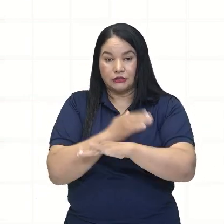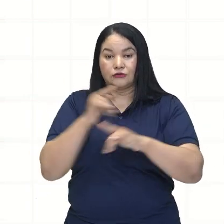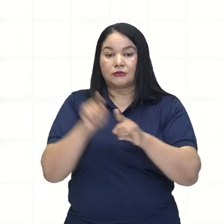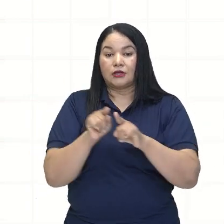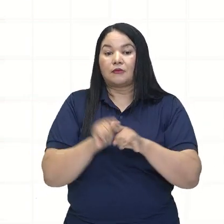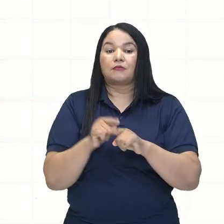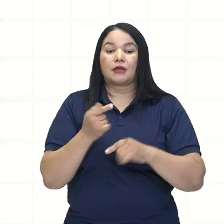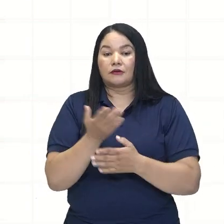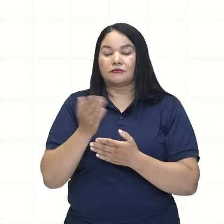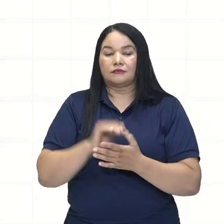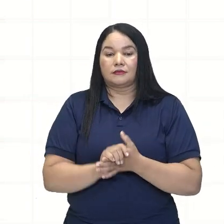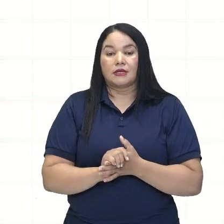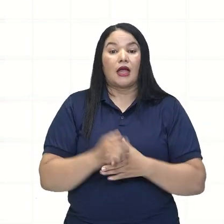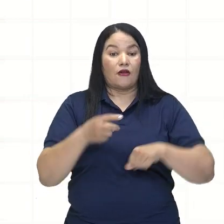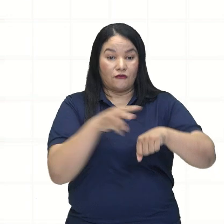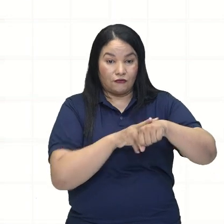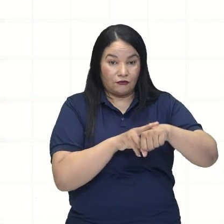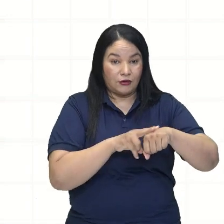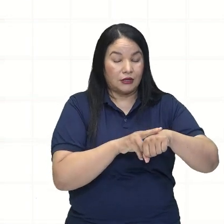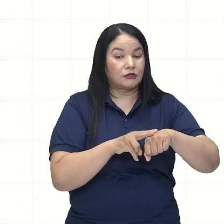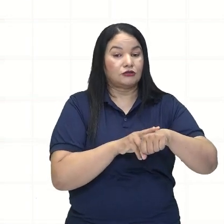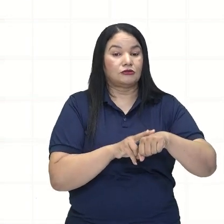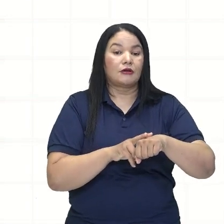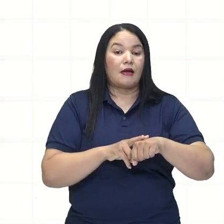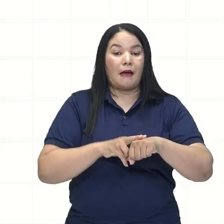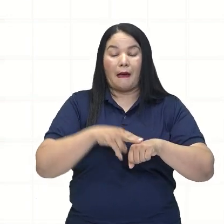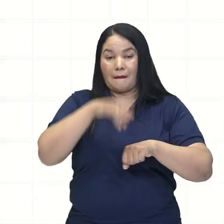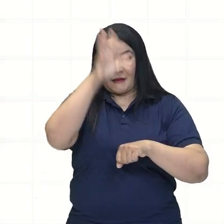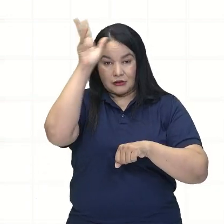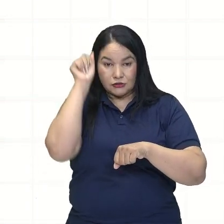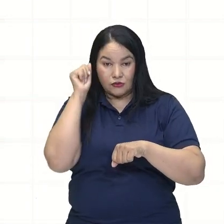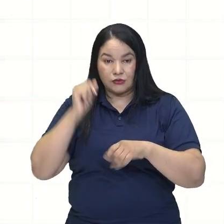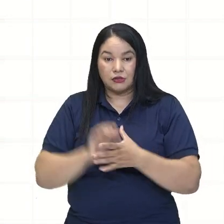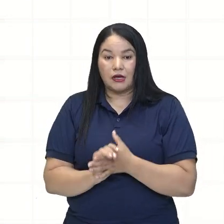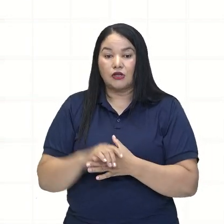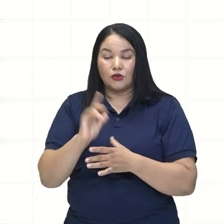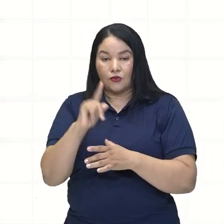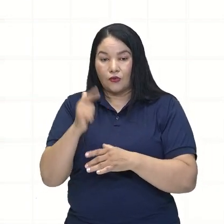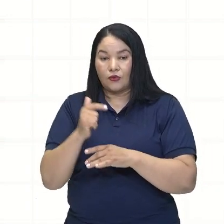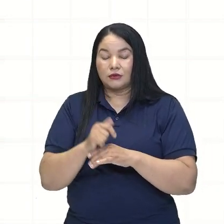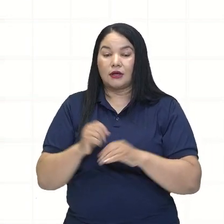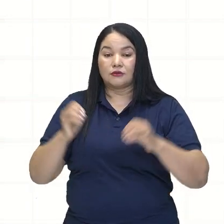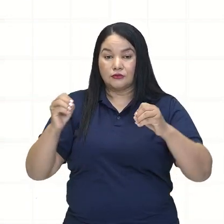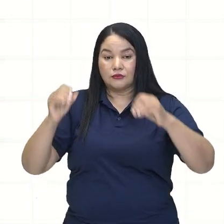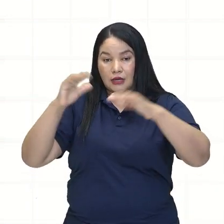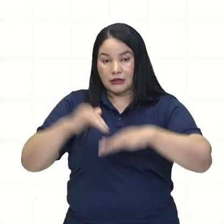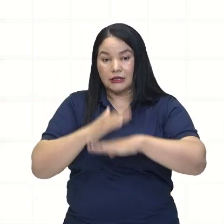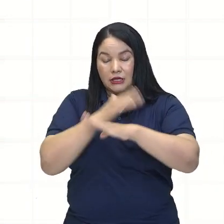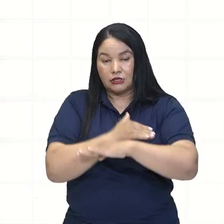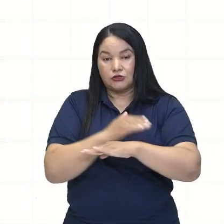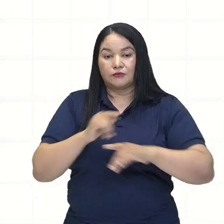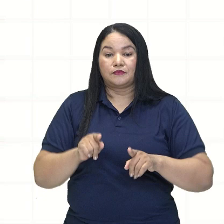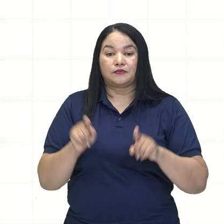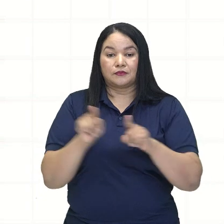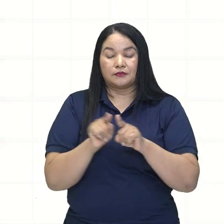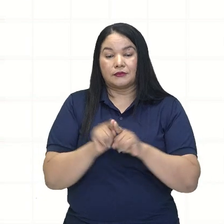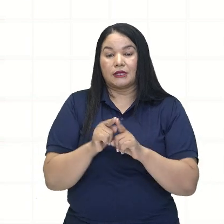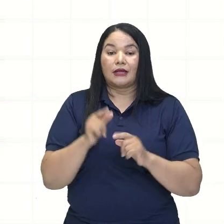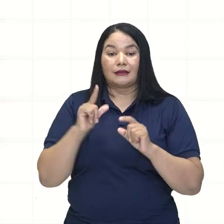tem a Amazônica, né? E aqui as do Atlântico. Olha, observe que a do Atlântico, ela tem Atlântico